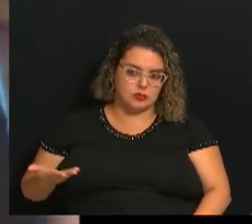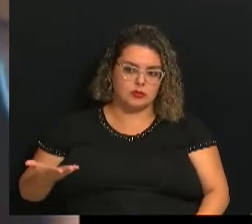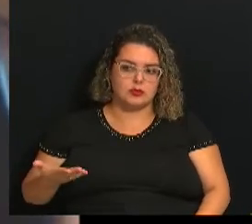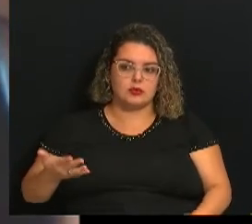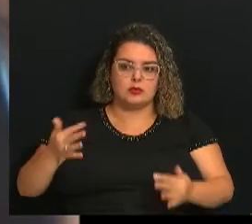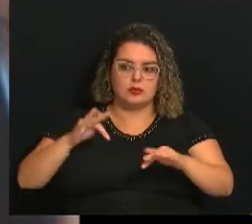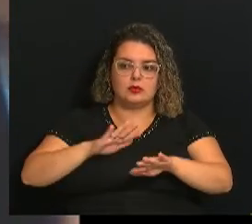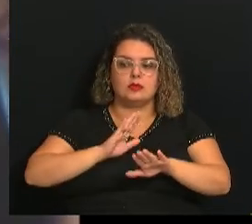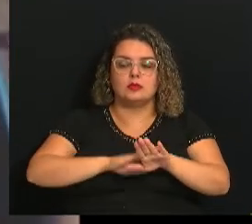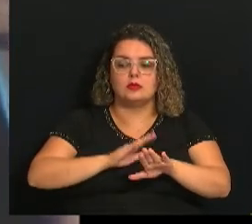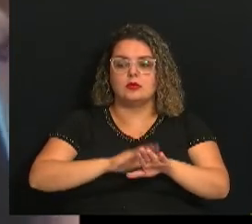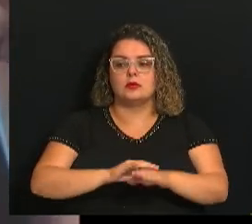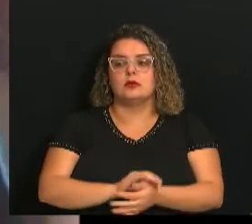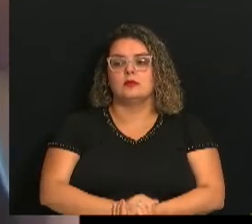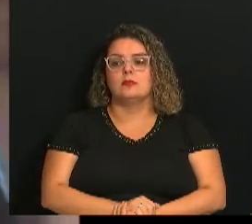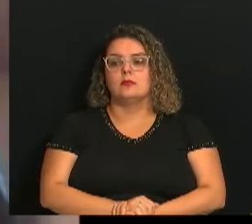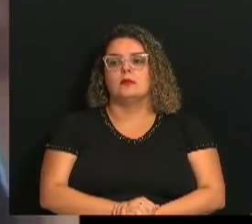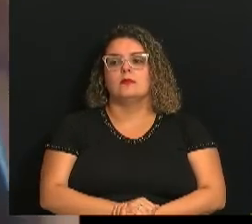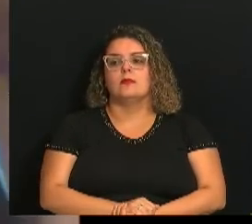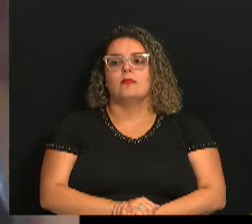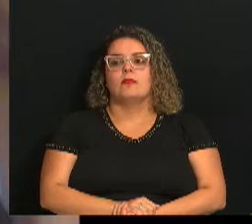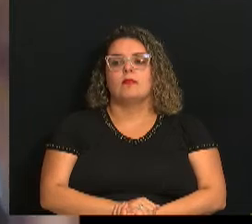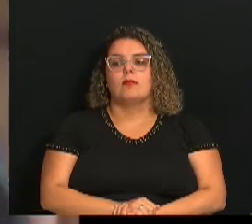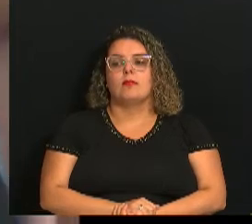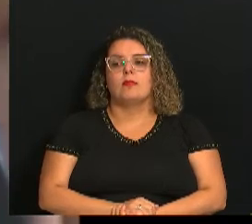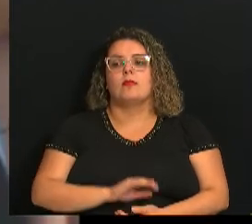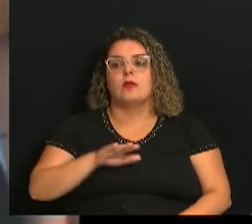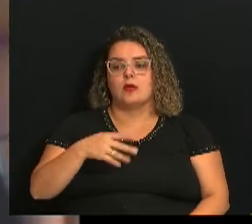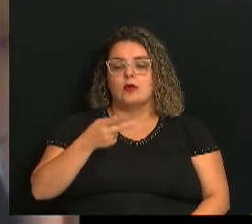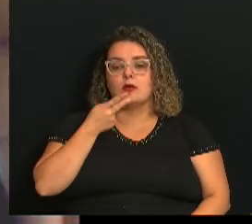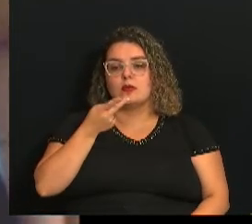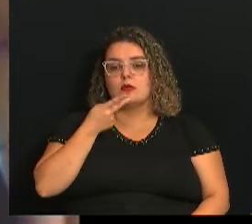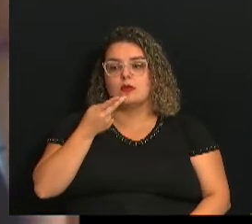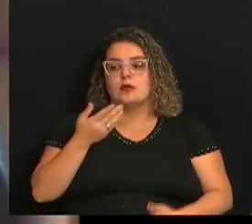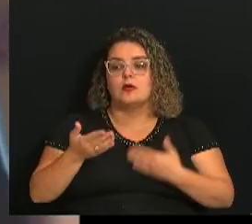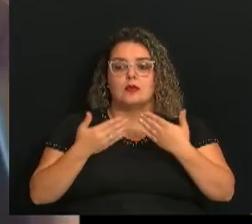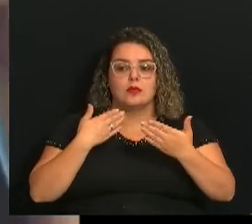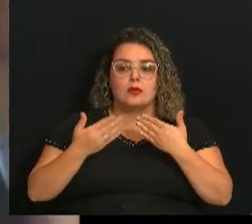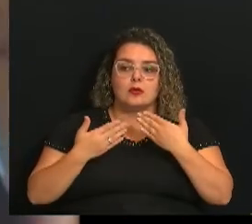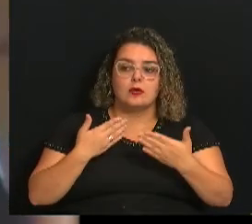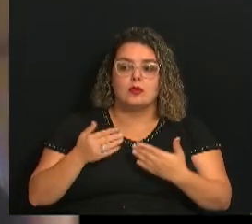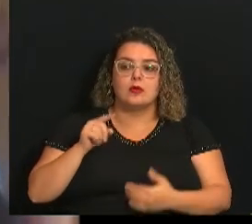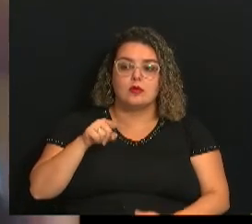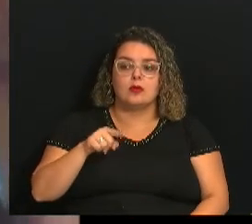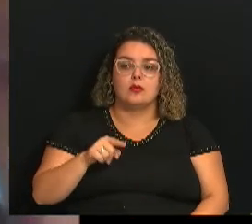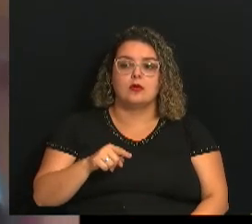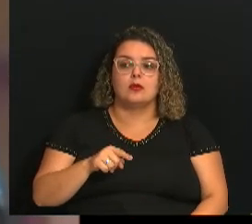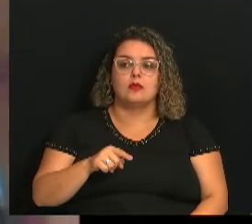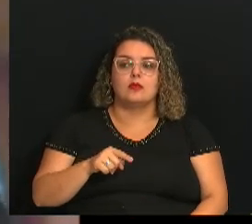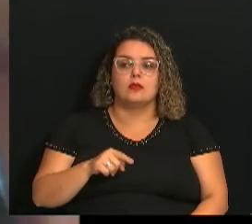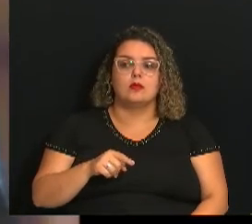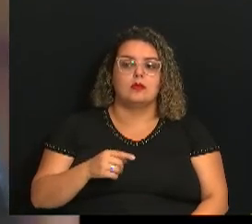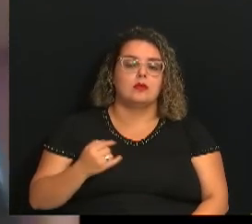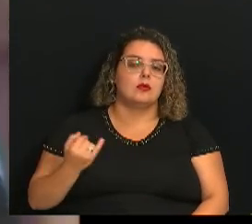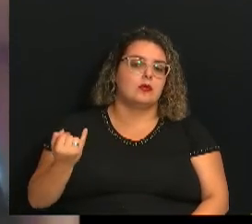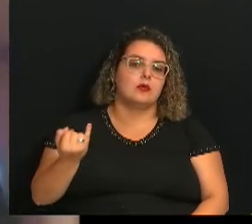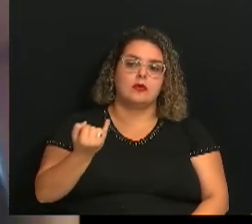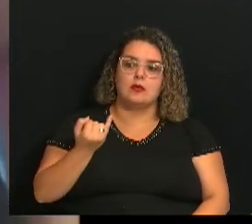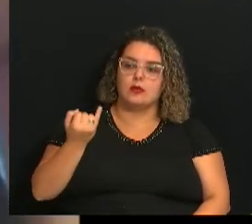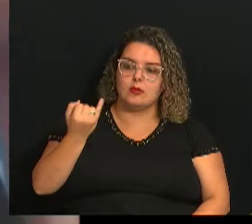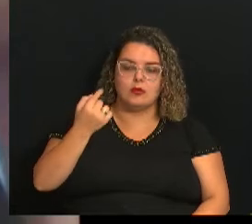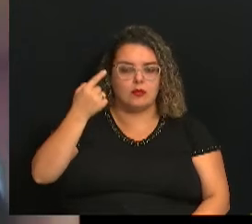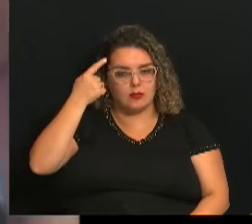ações. Como eu te disse, tem muita coisa para a gente conversar sobre isso, mas eu acho que é fundamental